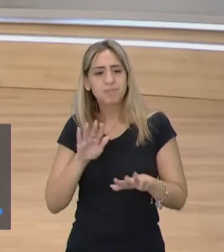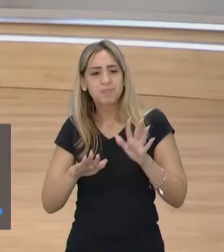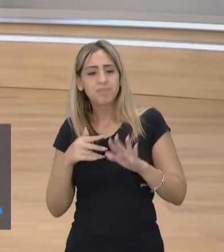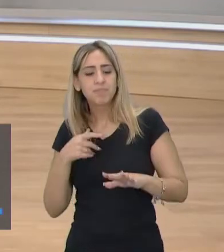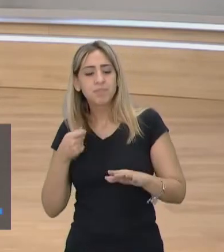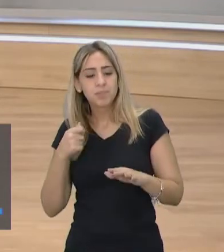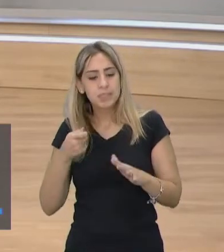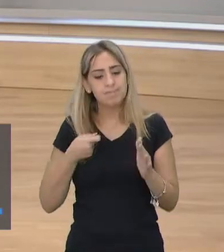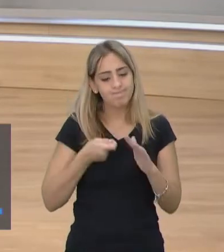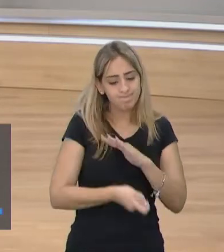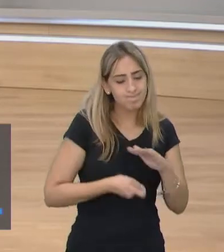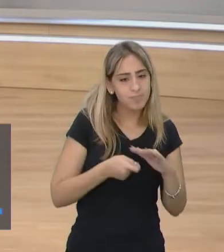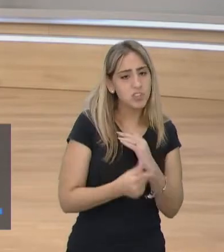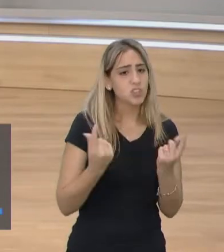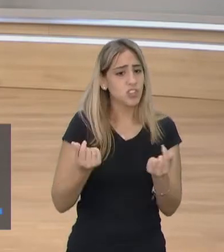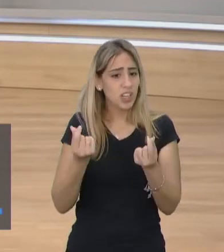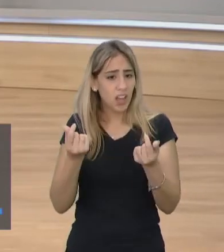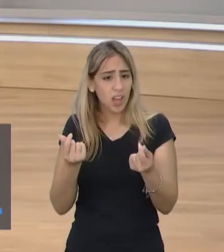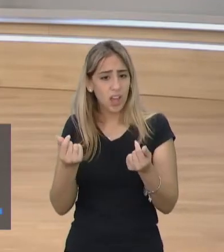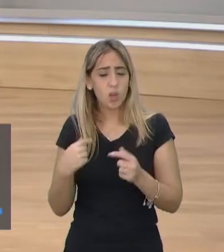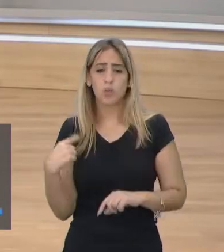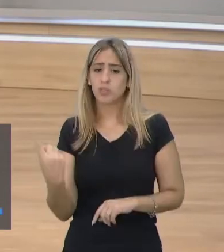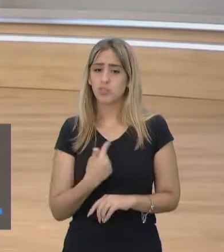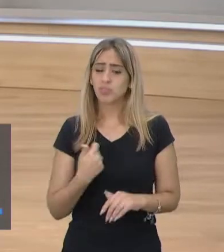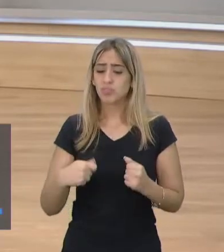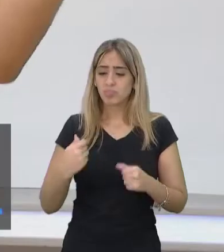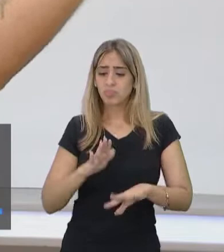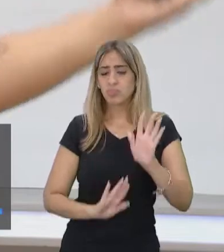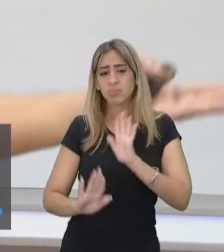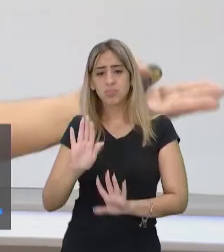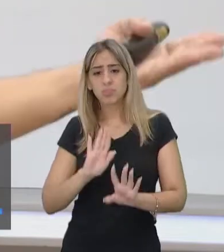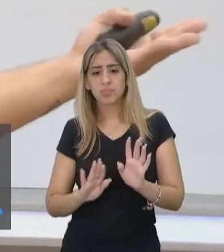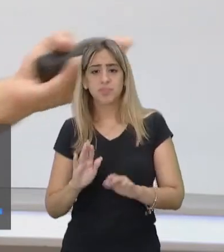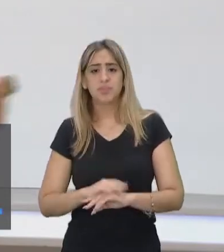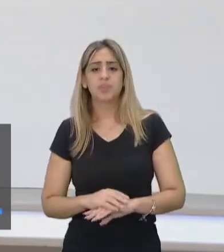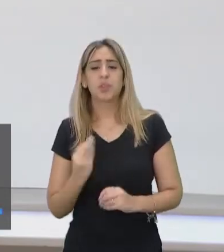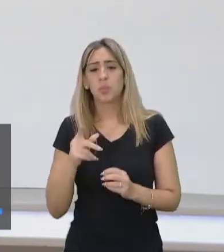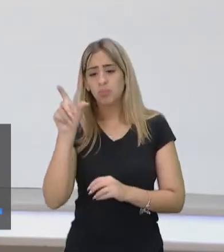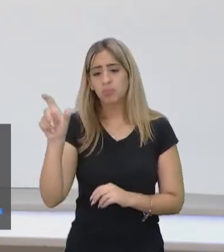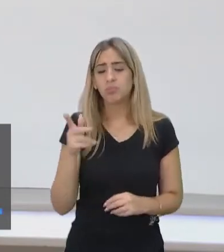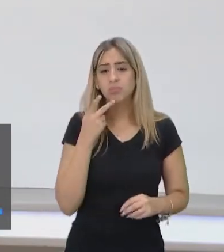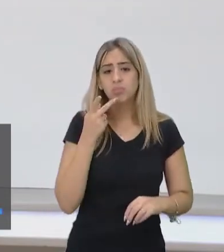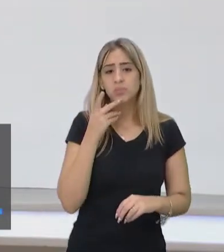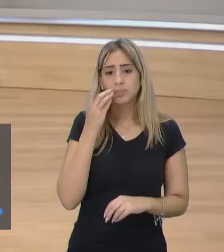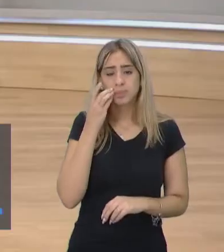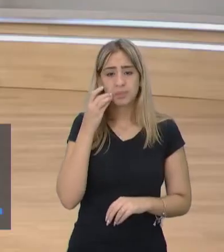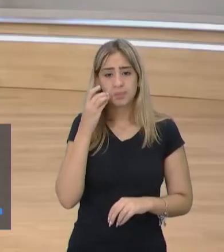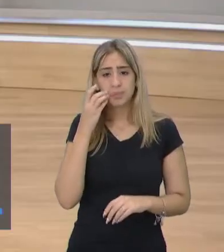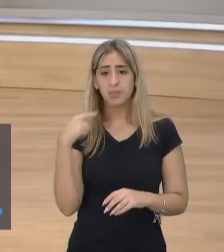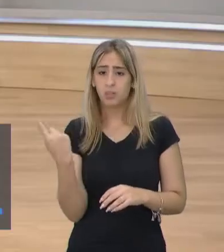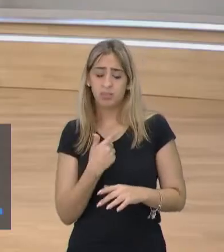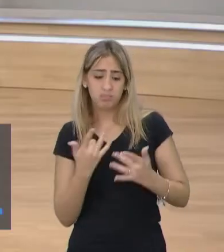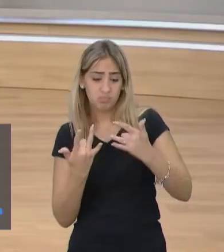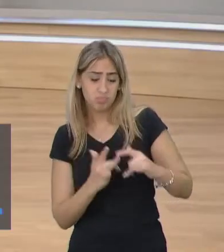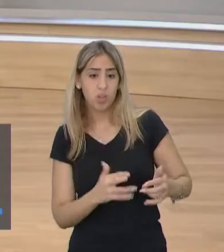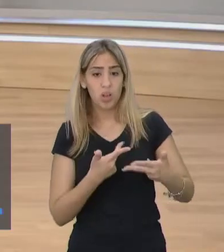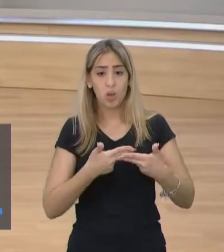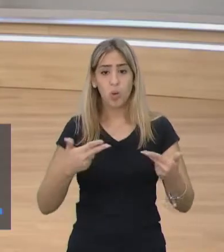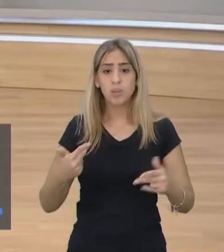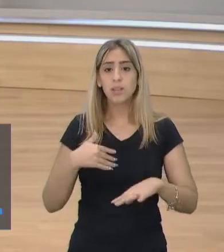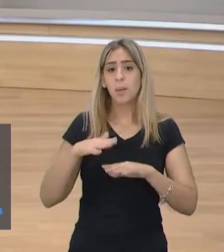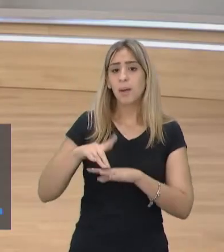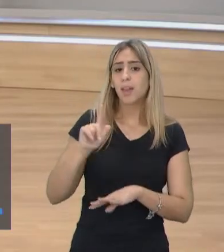investir dinheiro, né? A gente lidar com os precalços, como você mesmo falou. Nós abrimos mão de umas coisas Exato, para